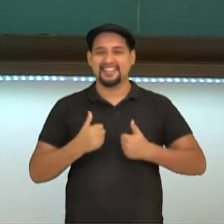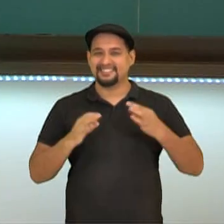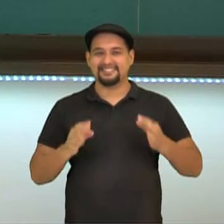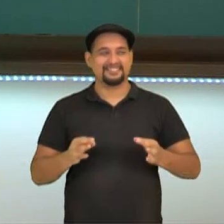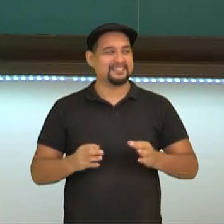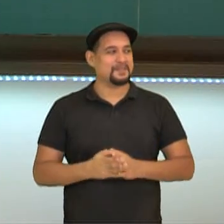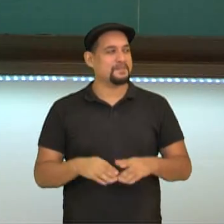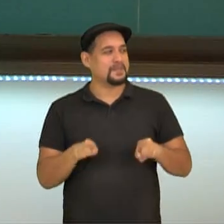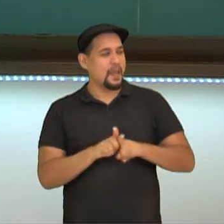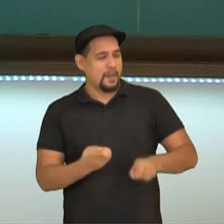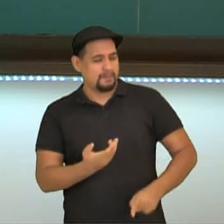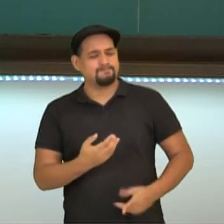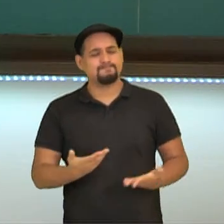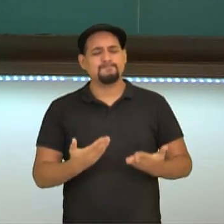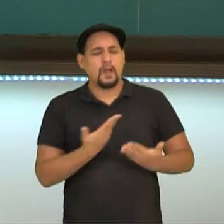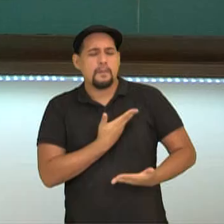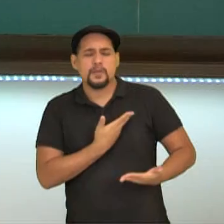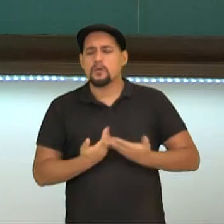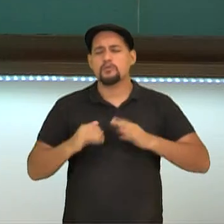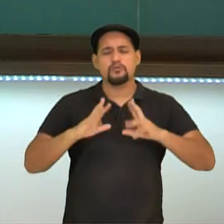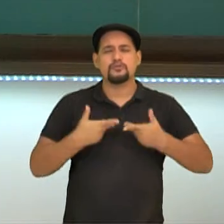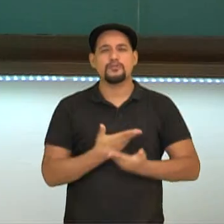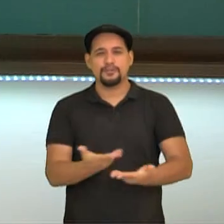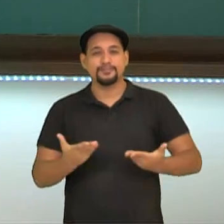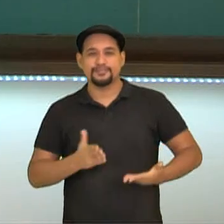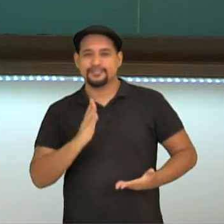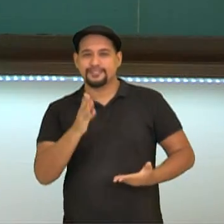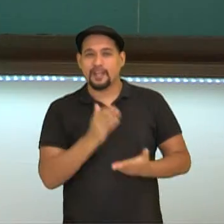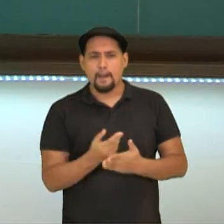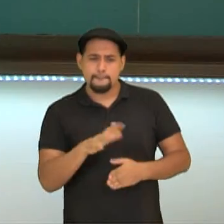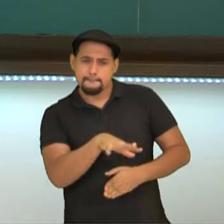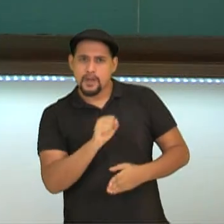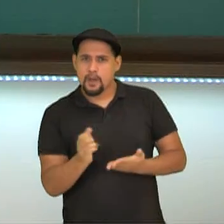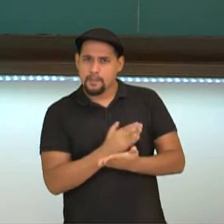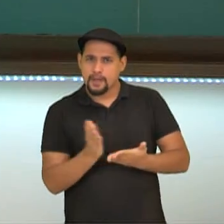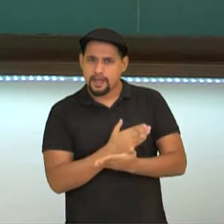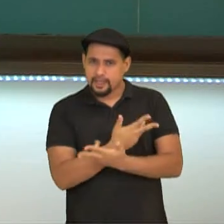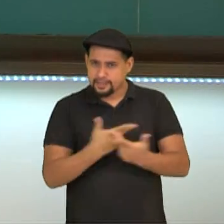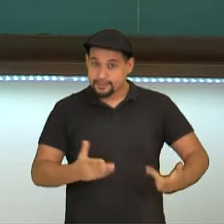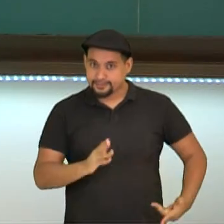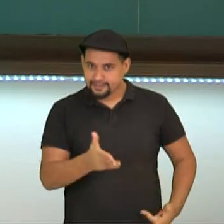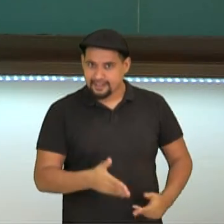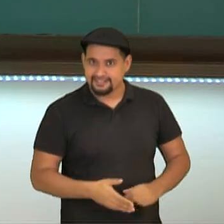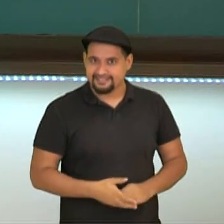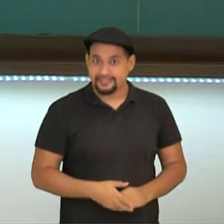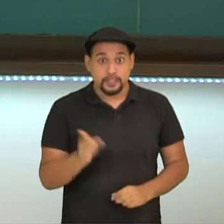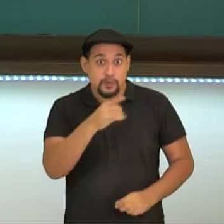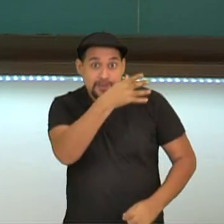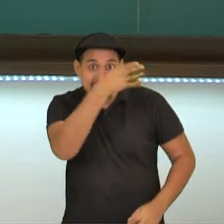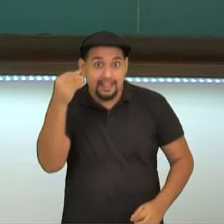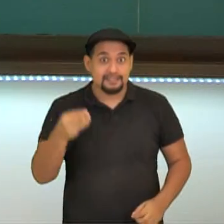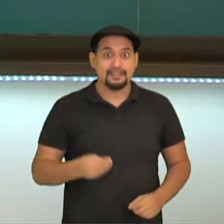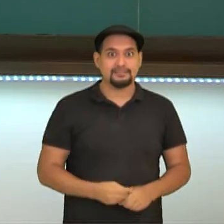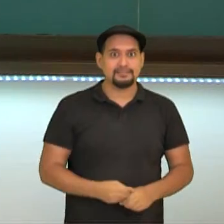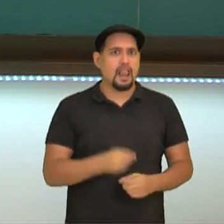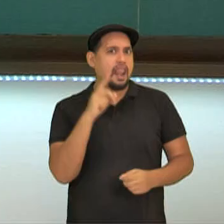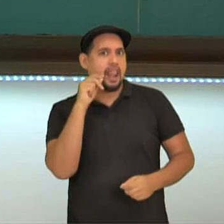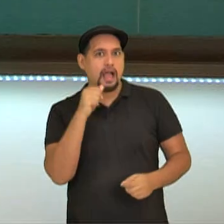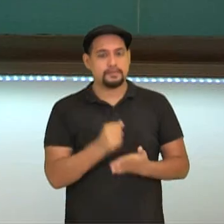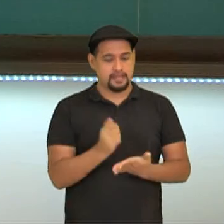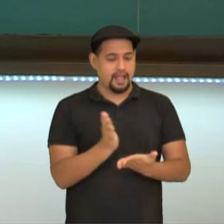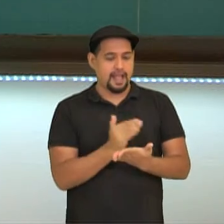Boa! Meu garoto, minha garota, já correu lá pegar o material? Já? Não esqueça, lápis,